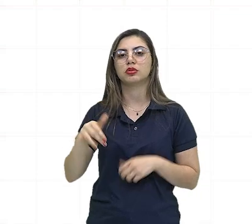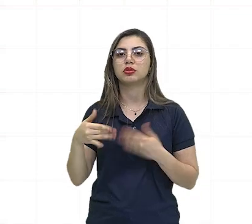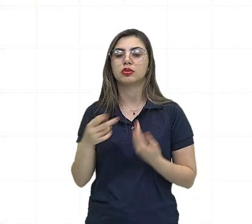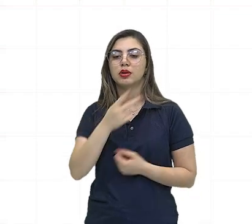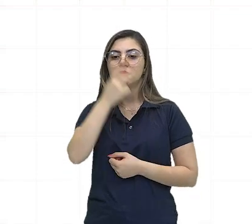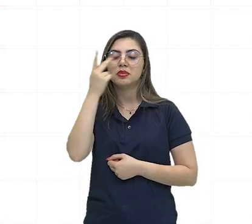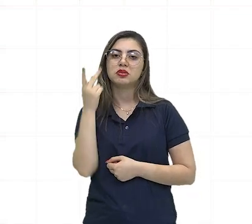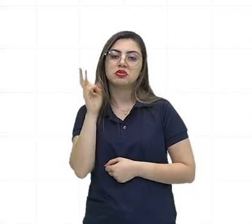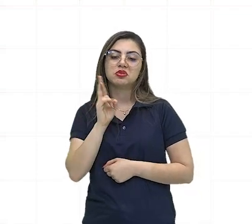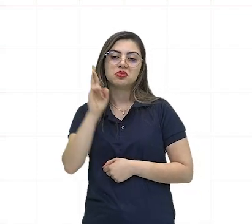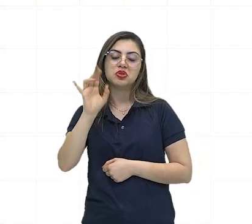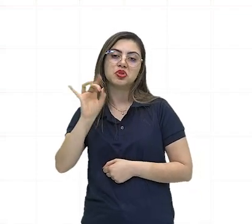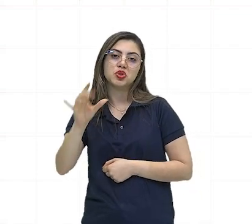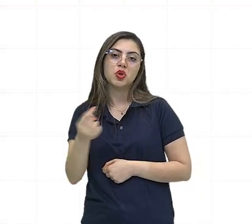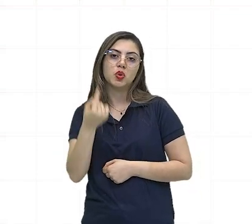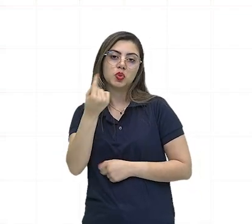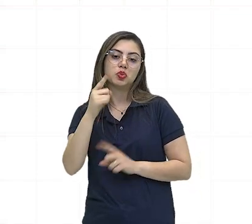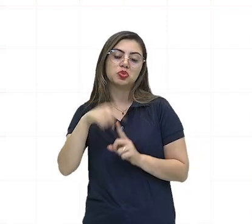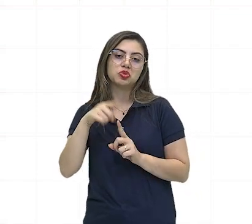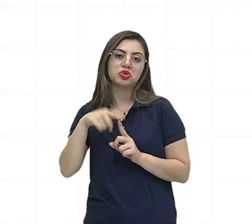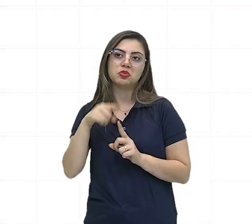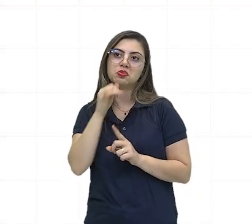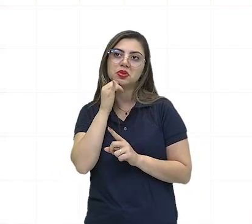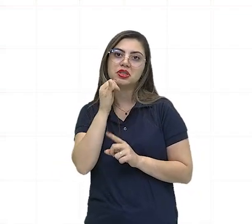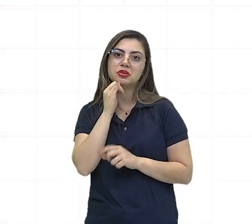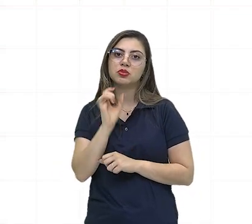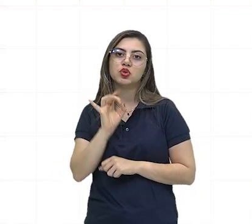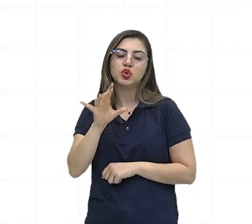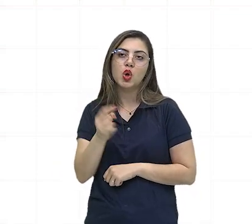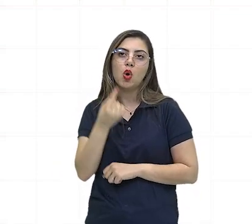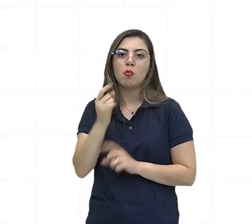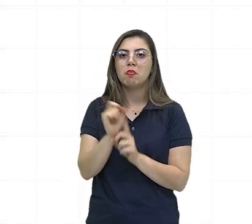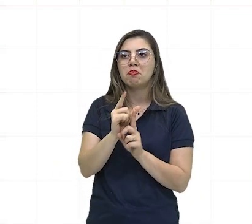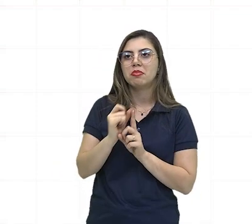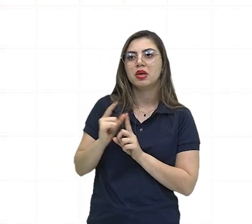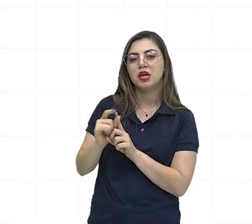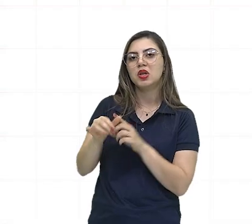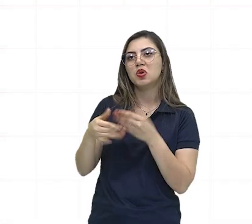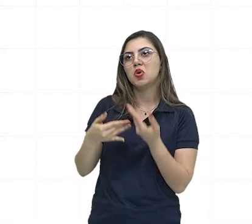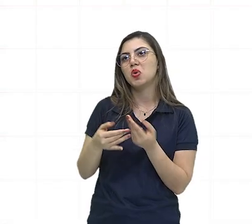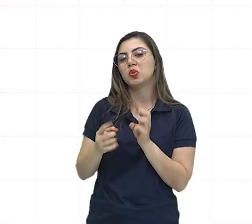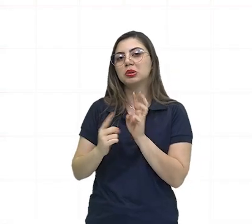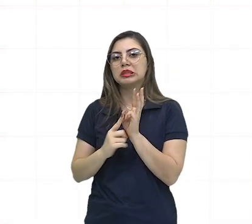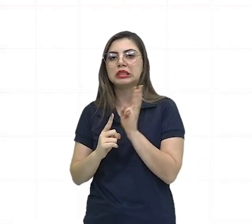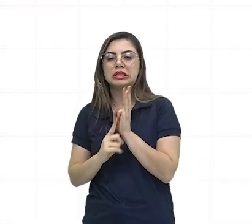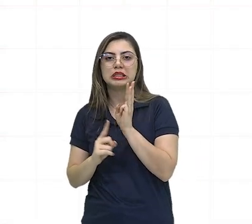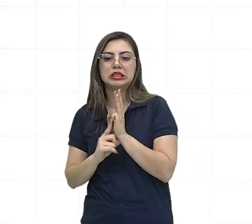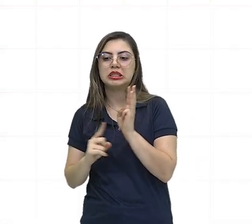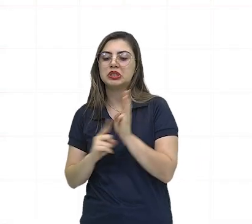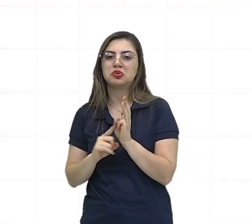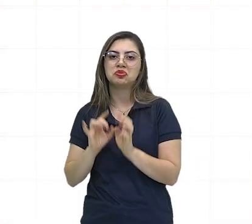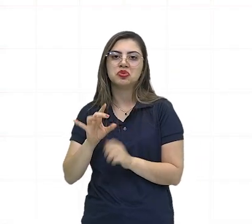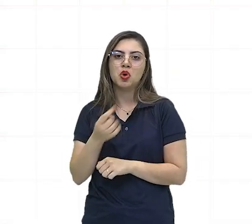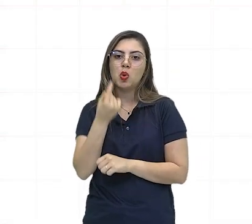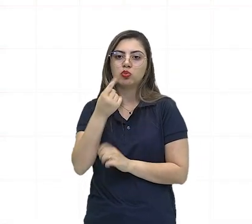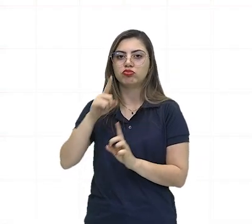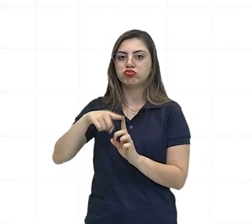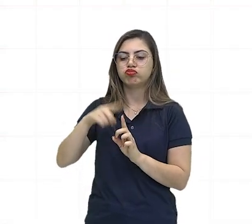somente a soja, ou somente o milho, ou somente o trigo, ou qualquer outro vegetal.